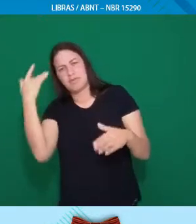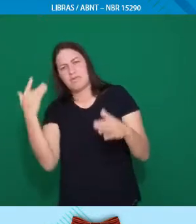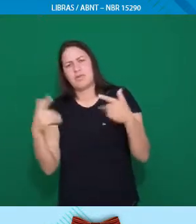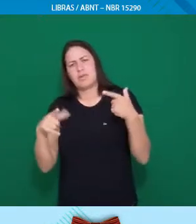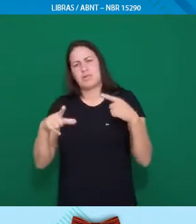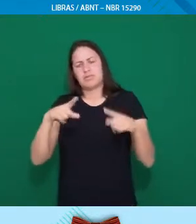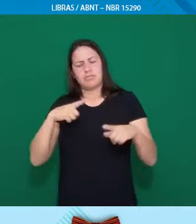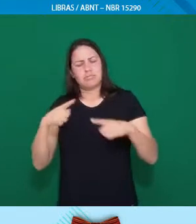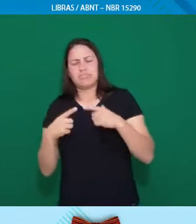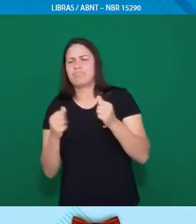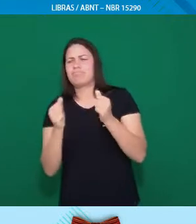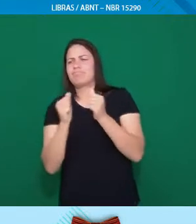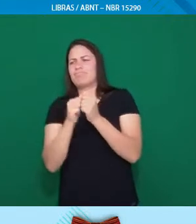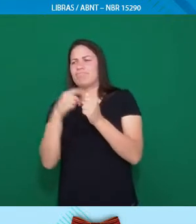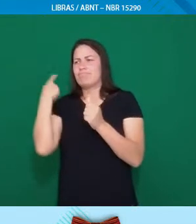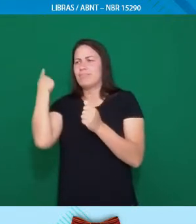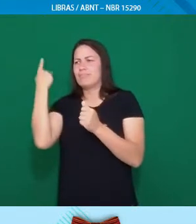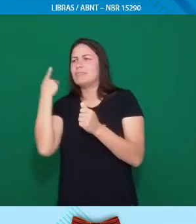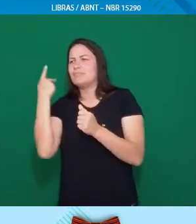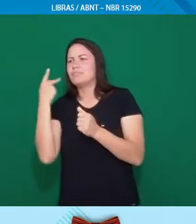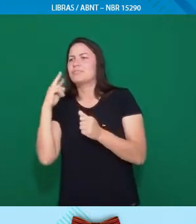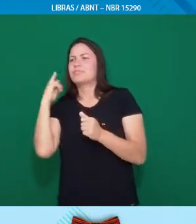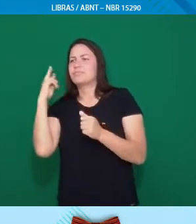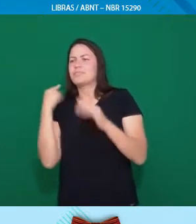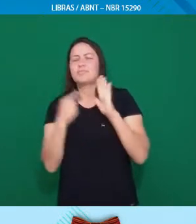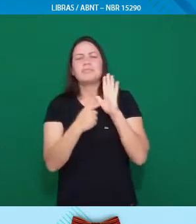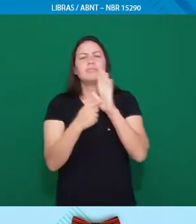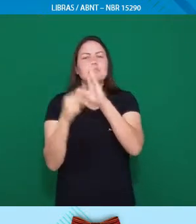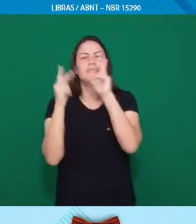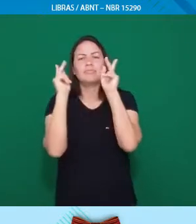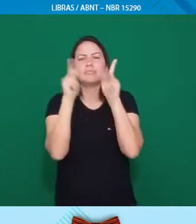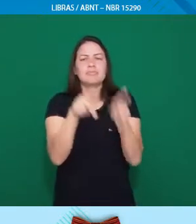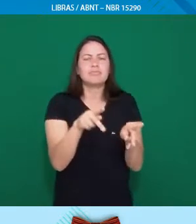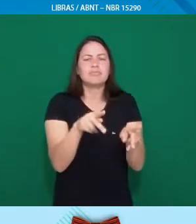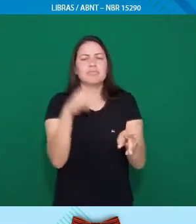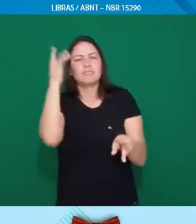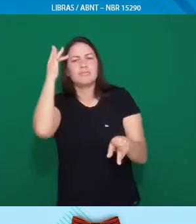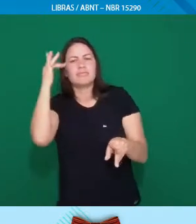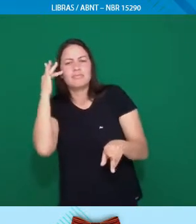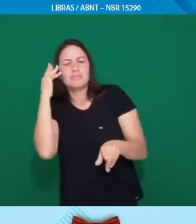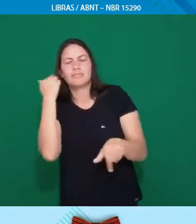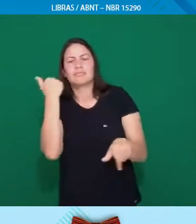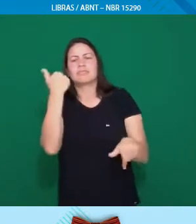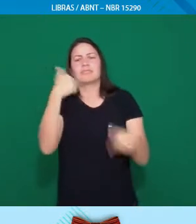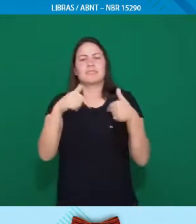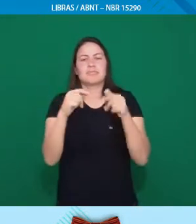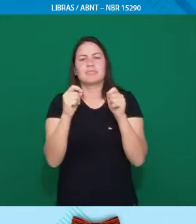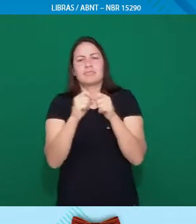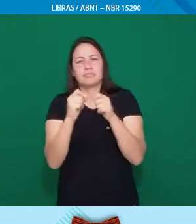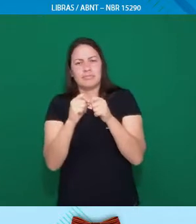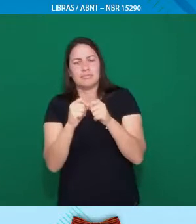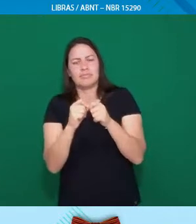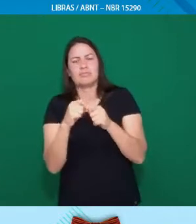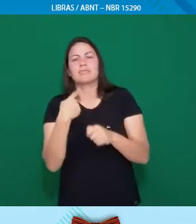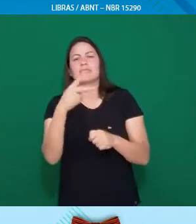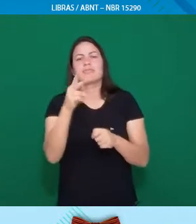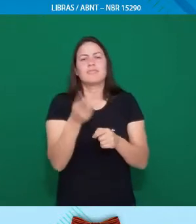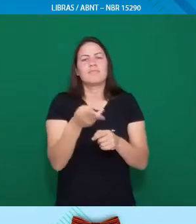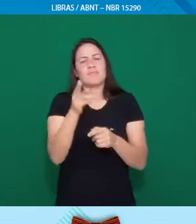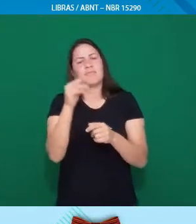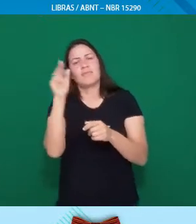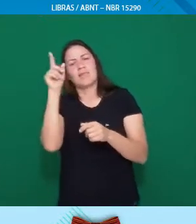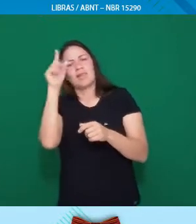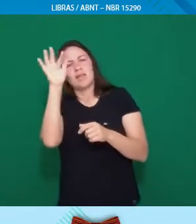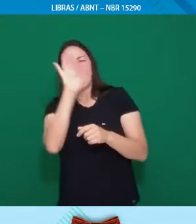aqui Independente de partido Independente de é um vereador e um representante do povo que te admira pelo trabalho que você fez pelo